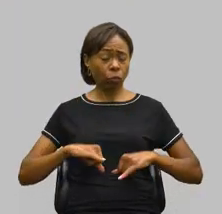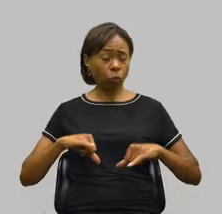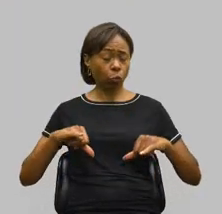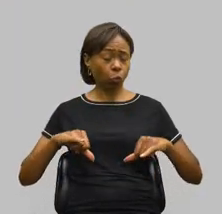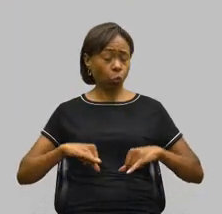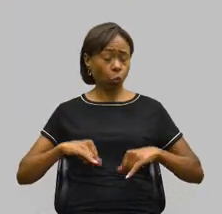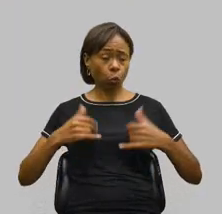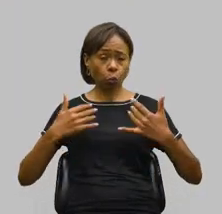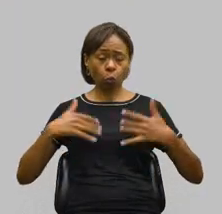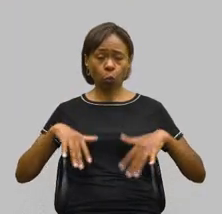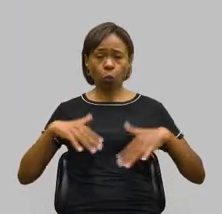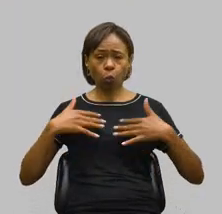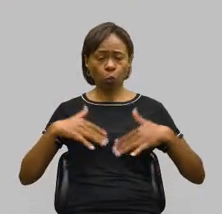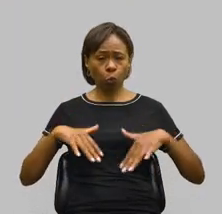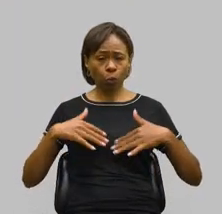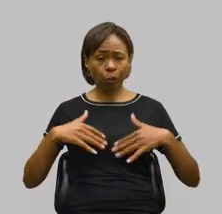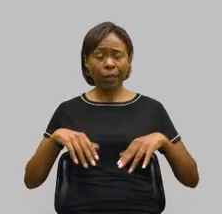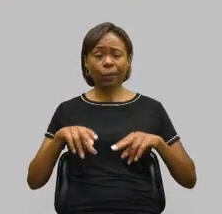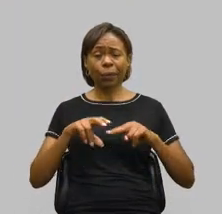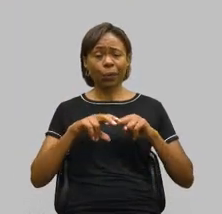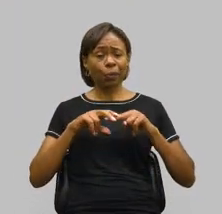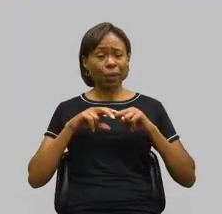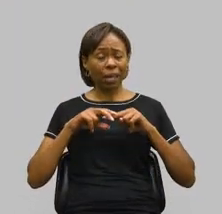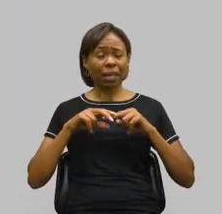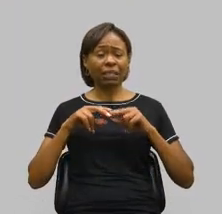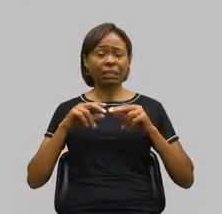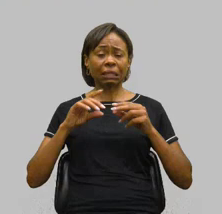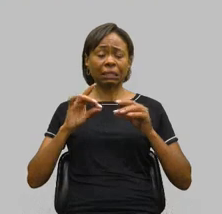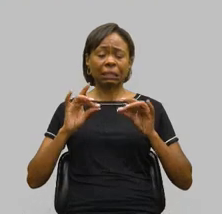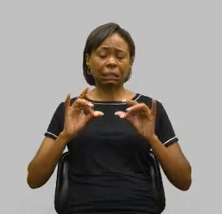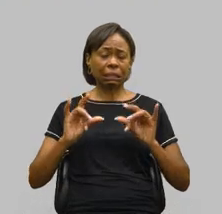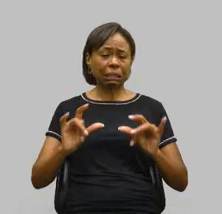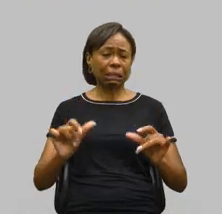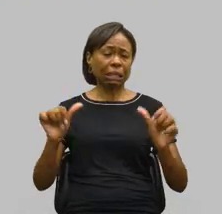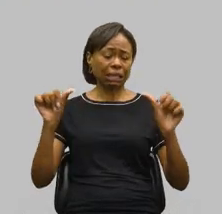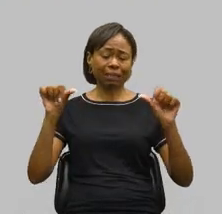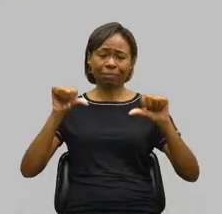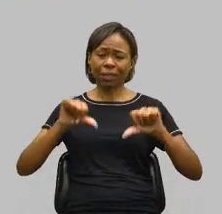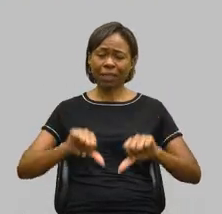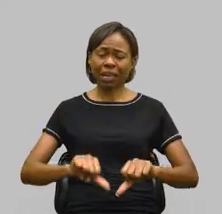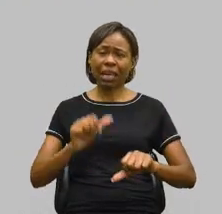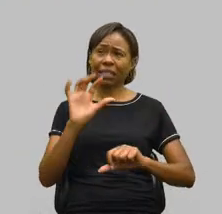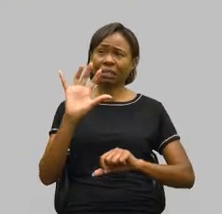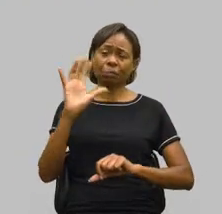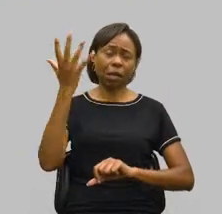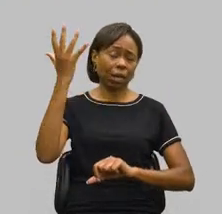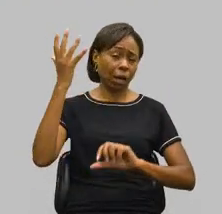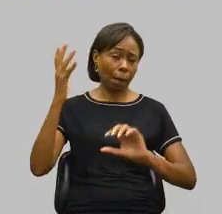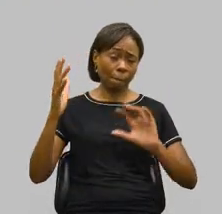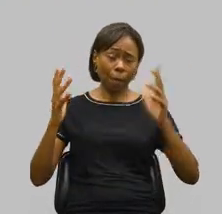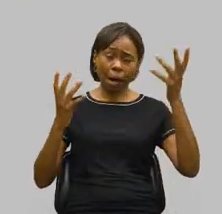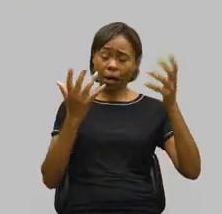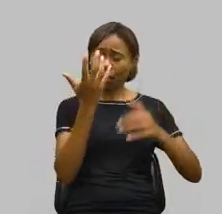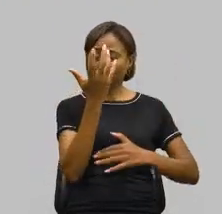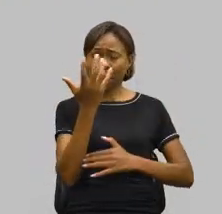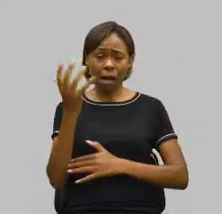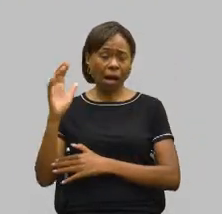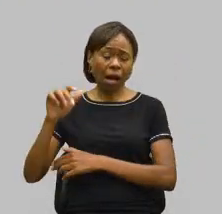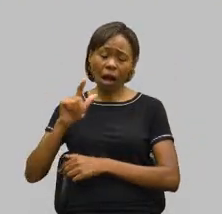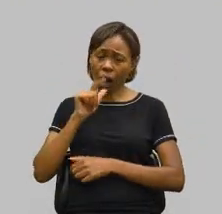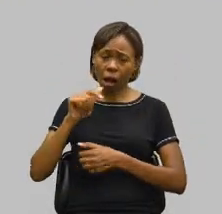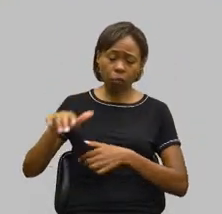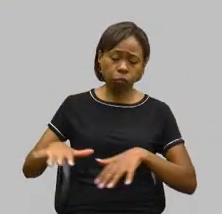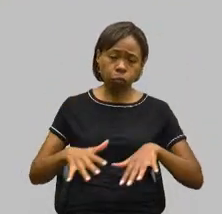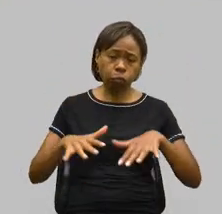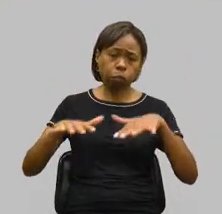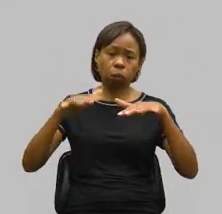secretária com desastres climáticos e de toda a natureza muita enchente em Muriaé por ser uma